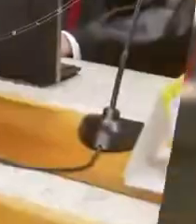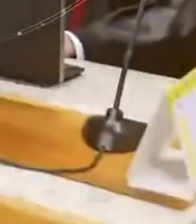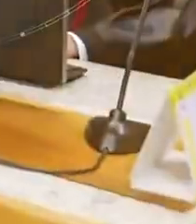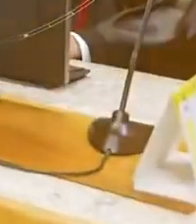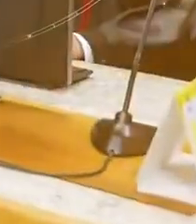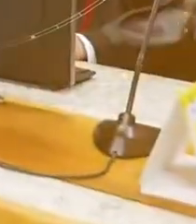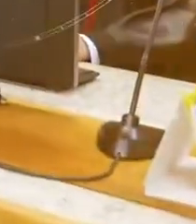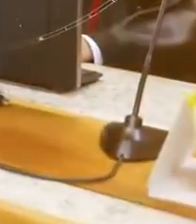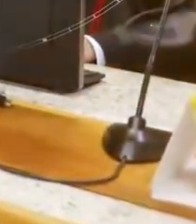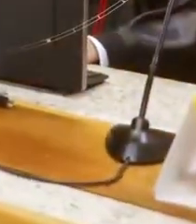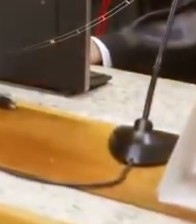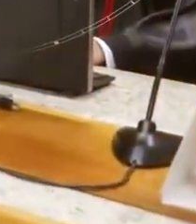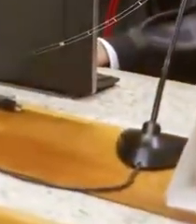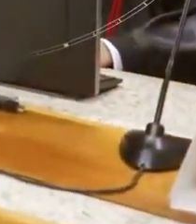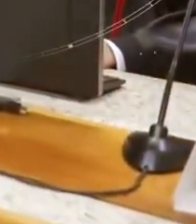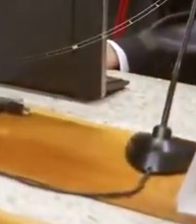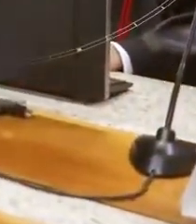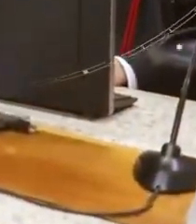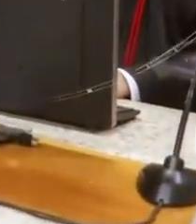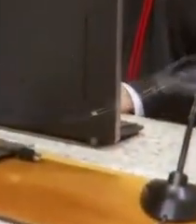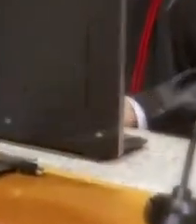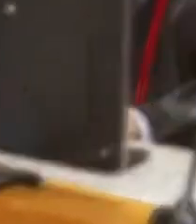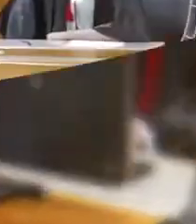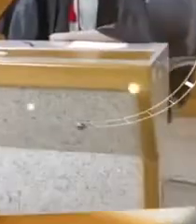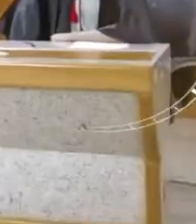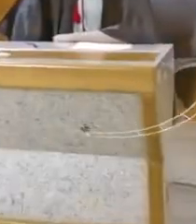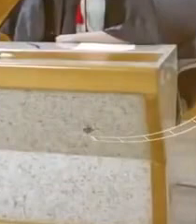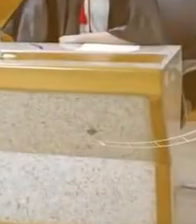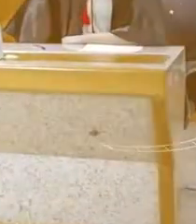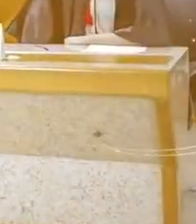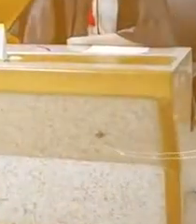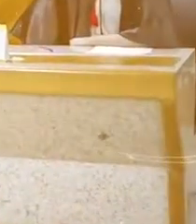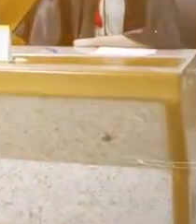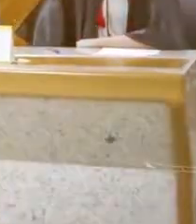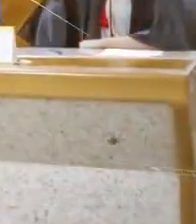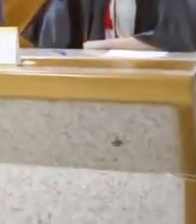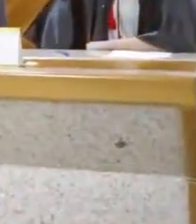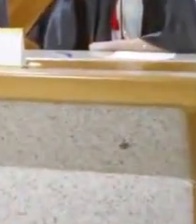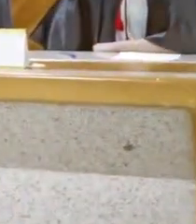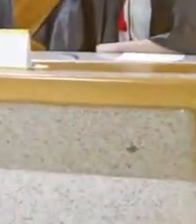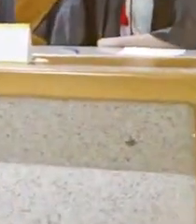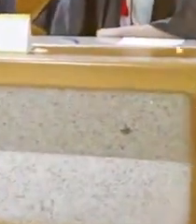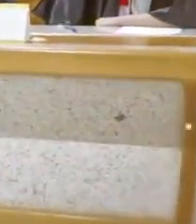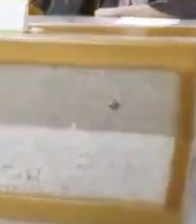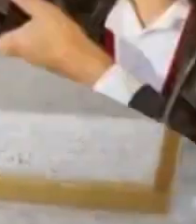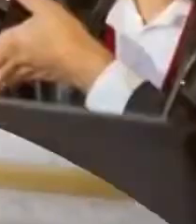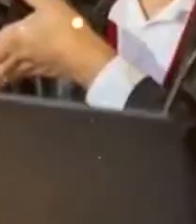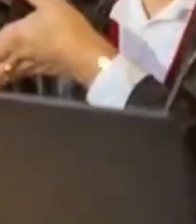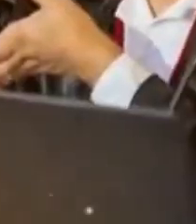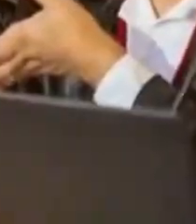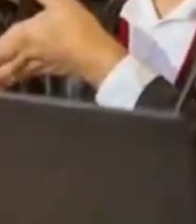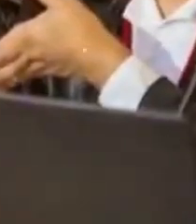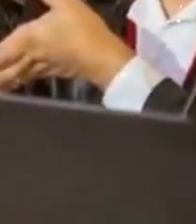sequência de imagem do plenário do Tribunal Regional do Amapá e seus magistrados.